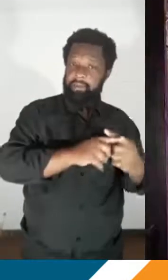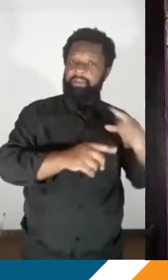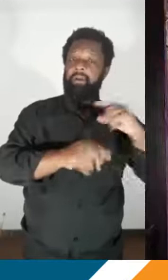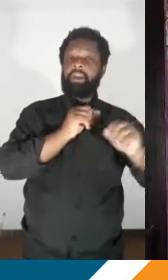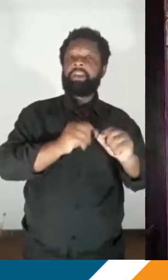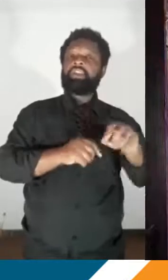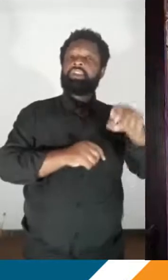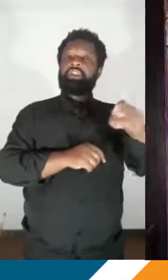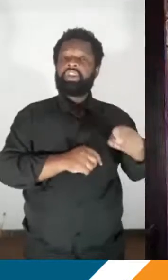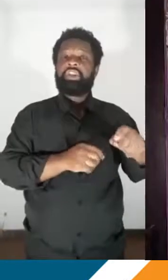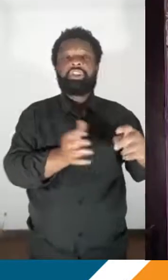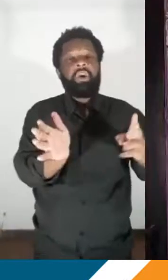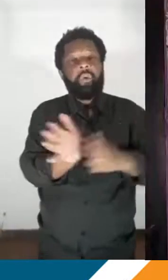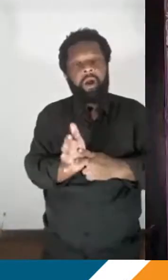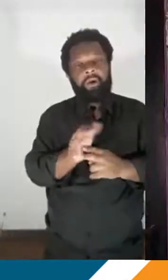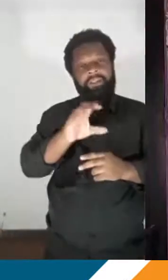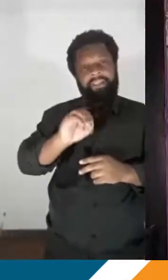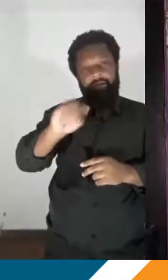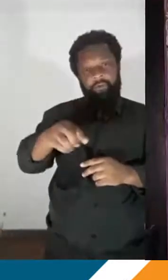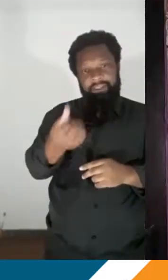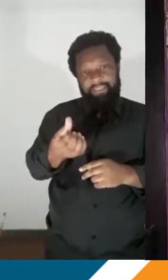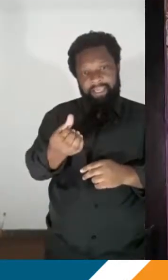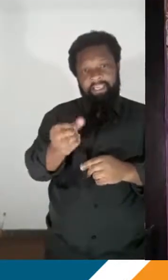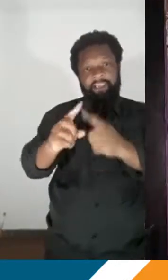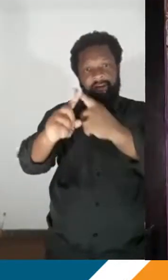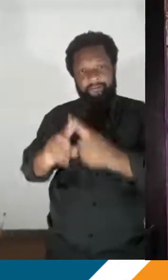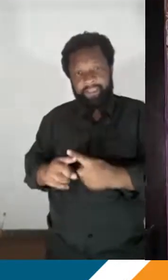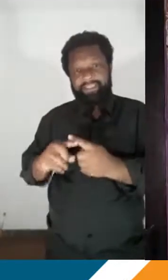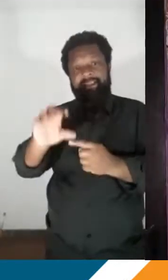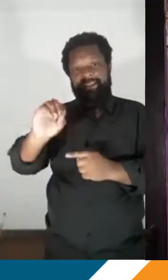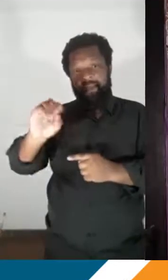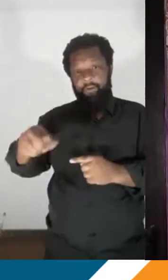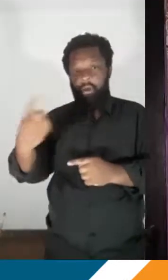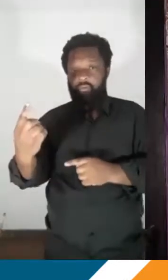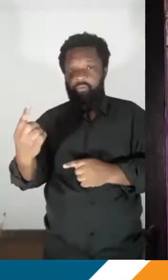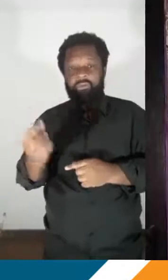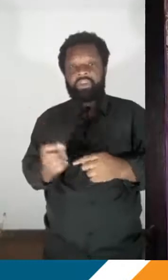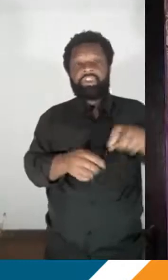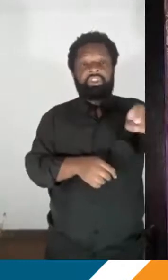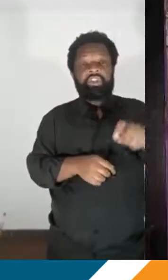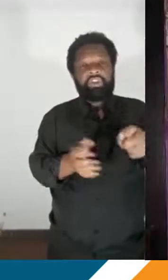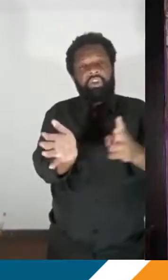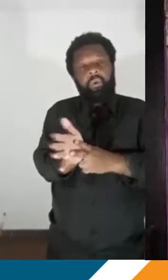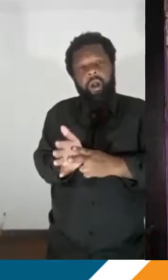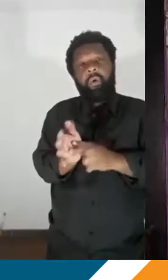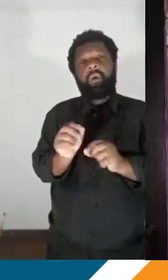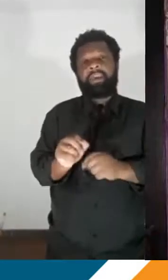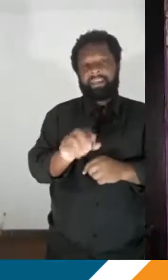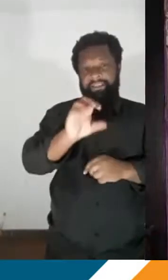multiplicando. Vamos ter que x vai ser igual a 0,6 vezes 0,1. X vai ser igual a